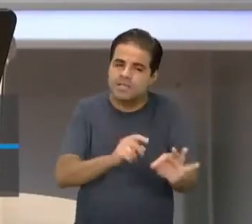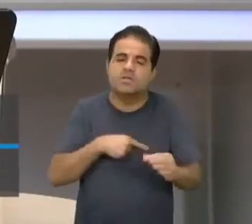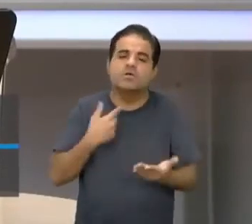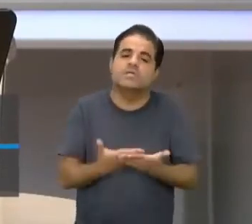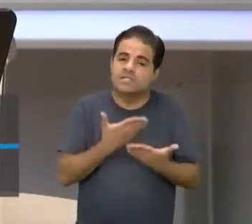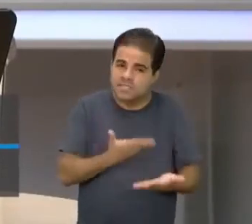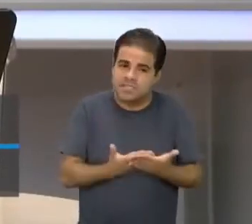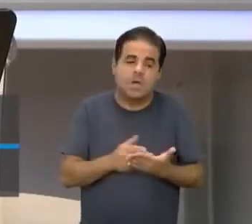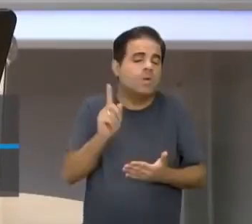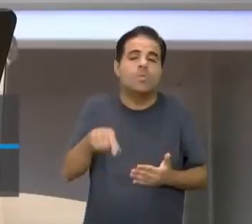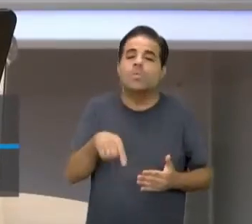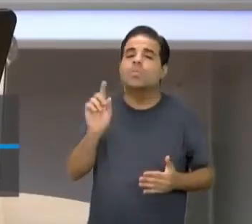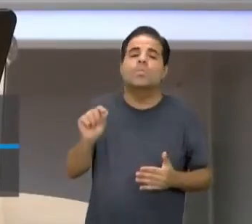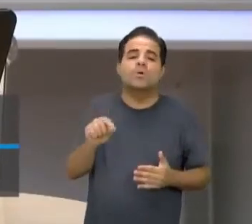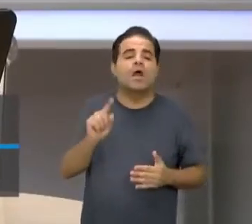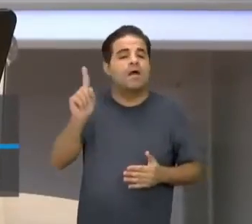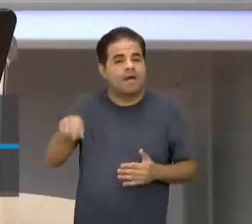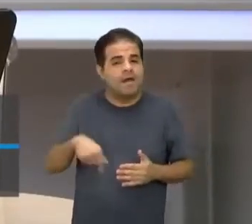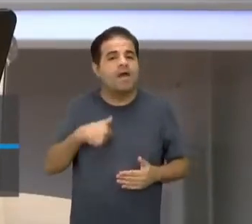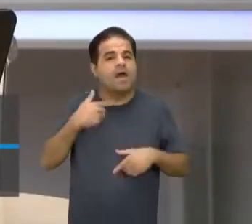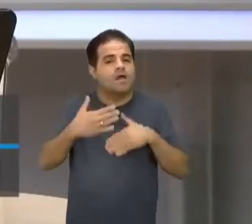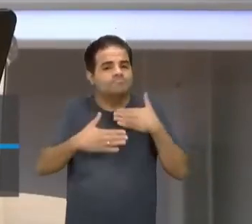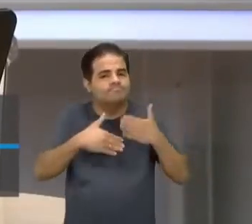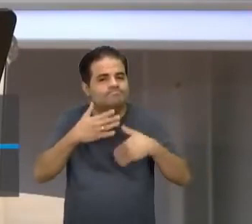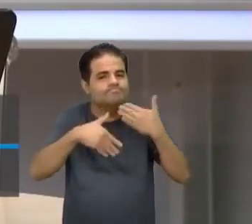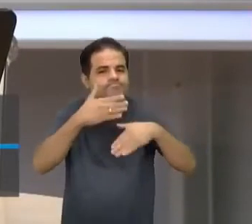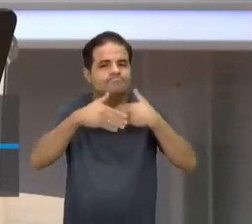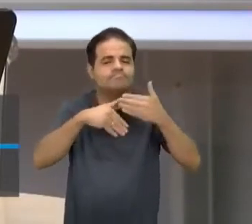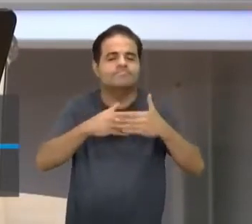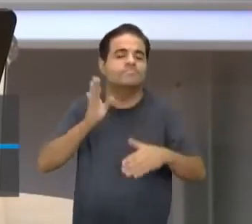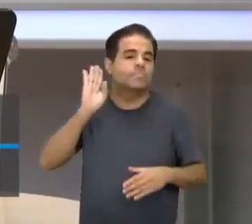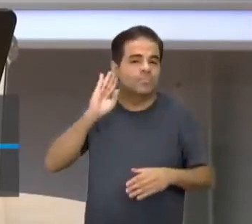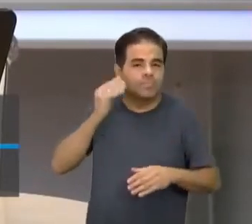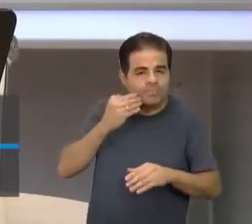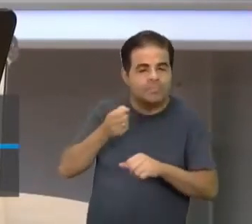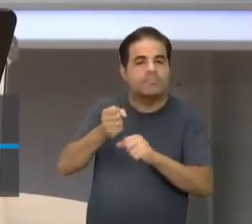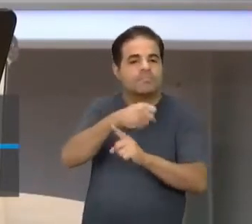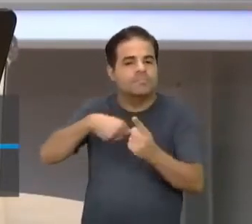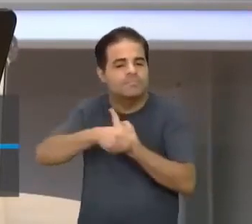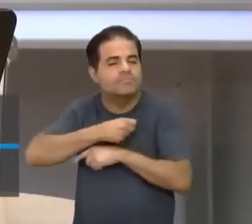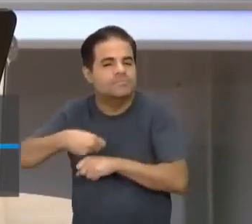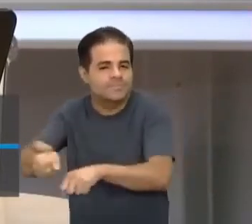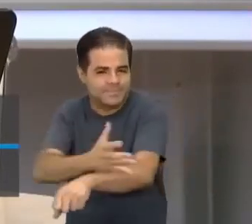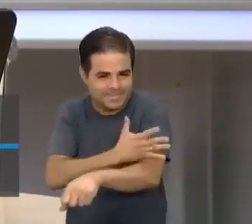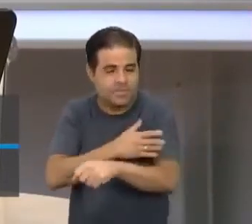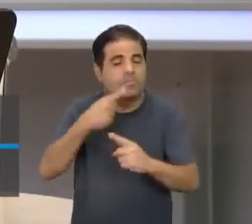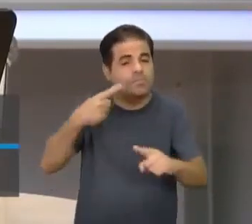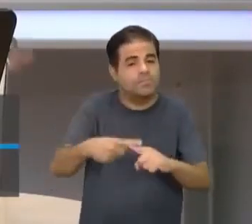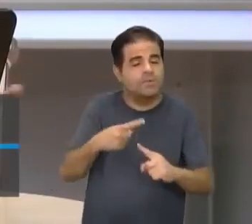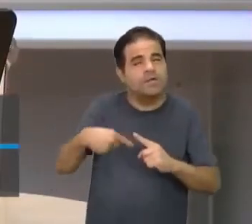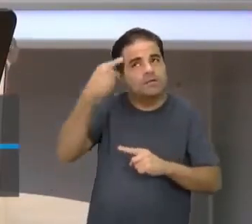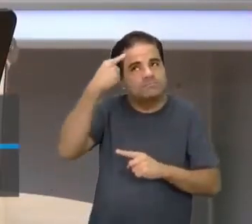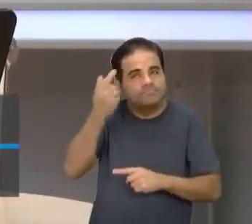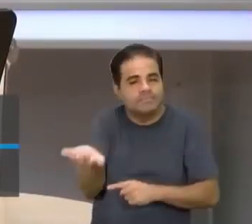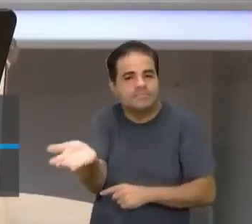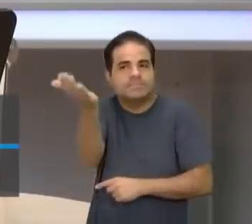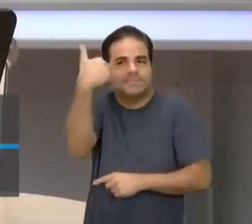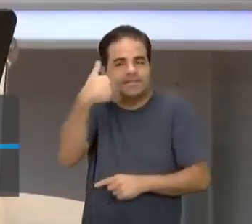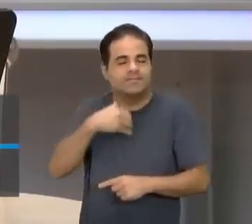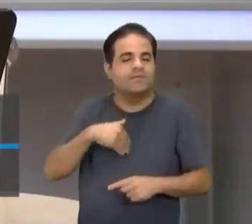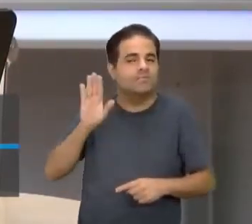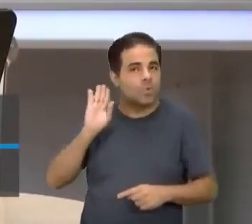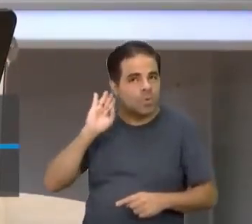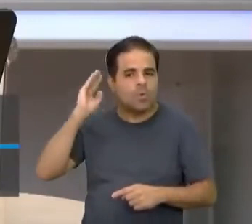nossas aulas, né, é o desenvolvimento das competências socioemocionais. Certo? Por quê? Porque a gente tem aquelas